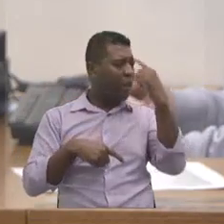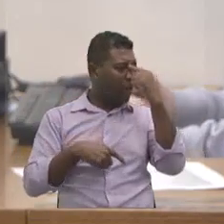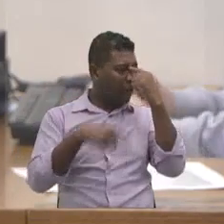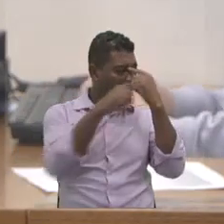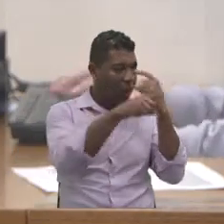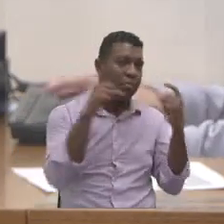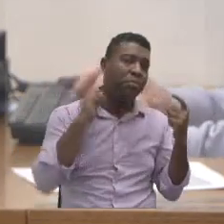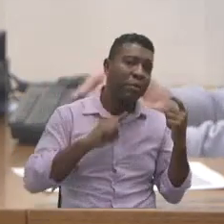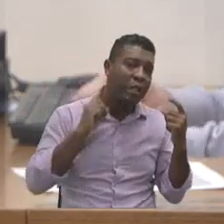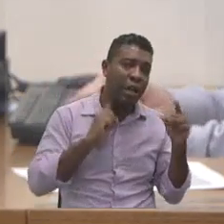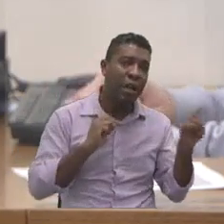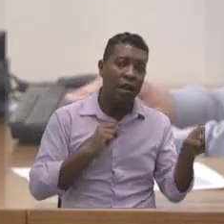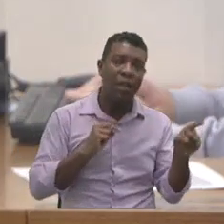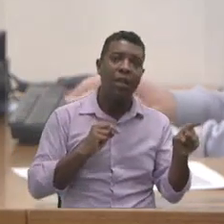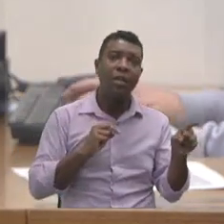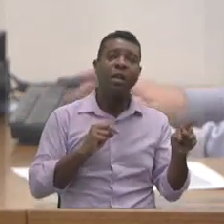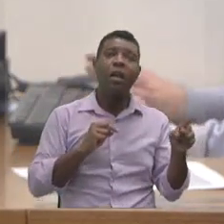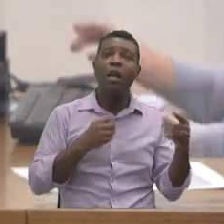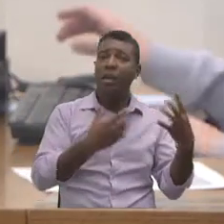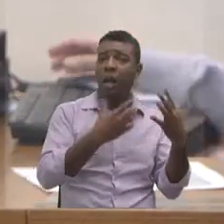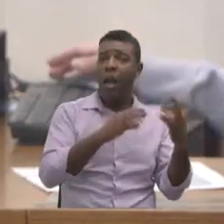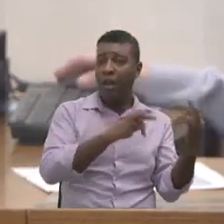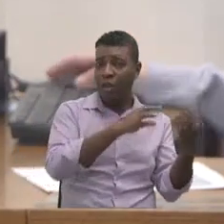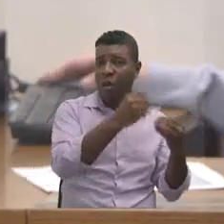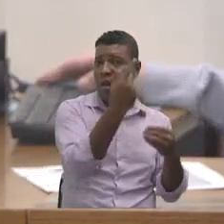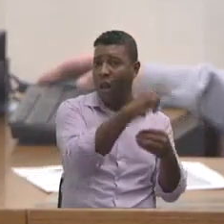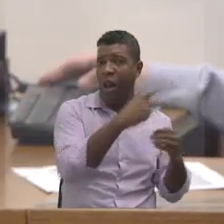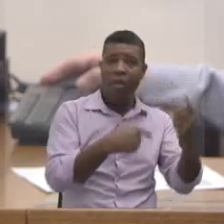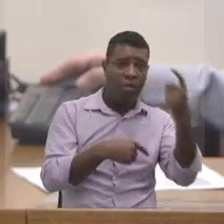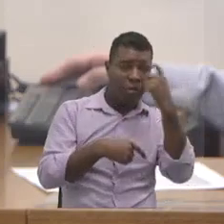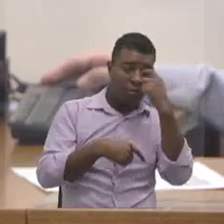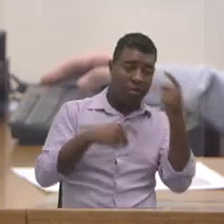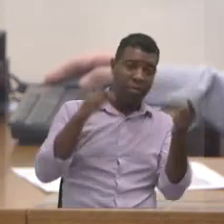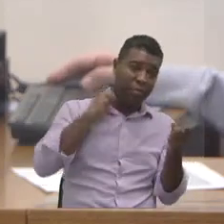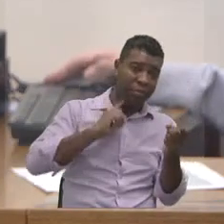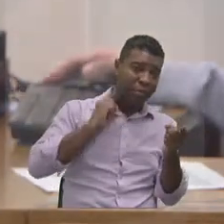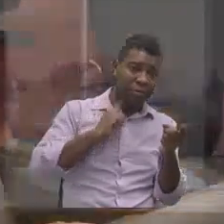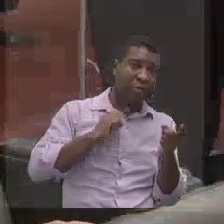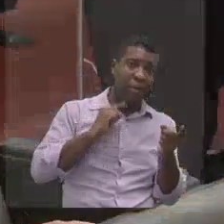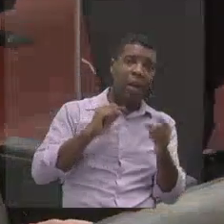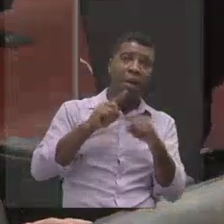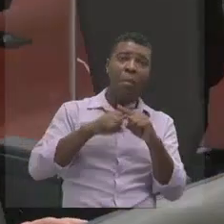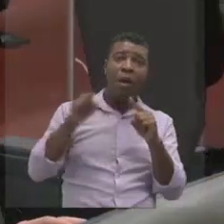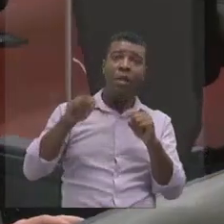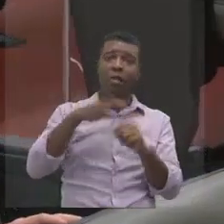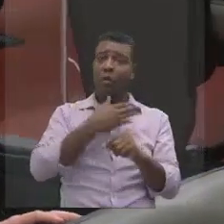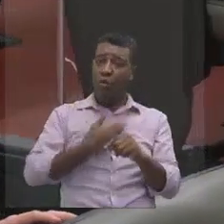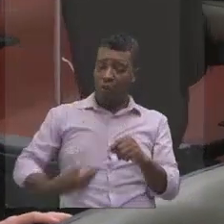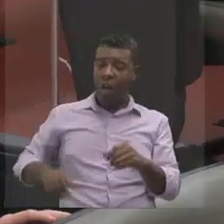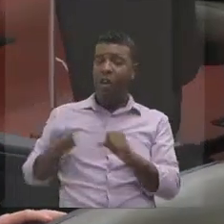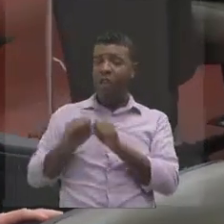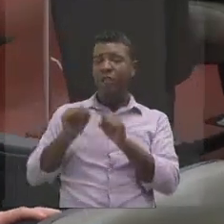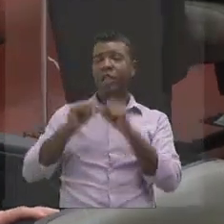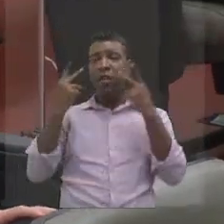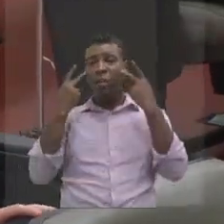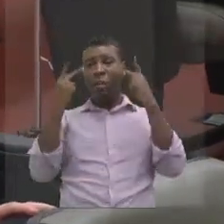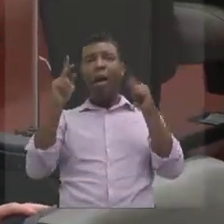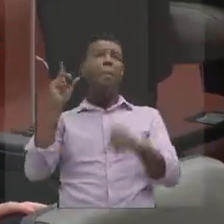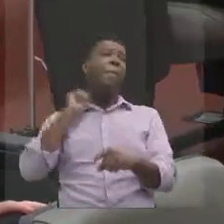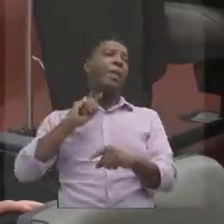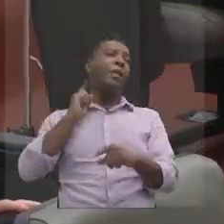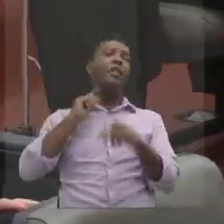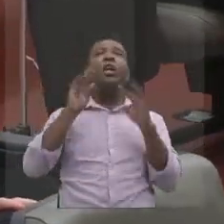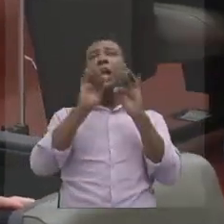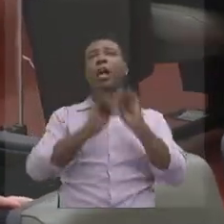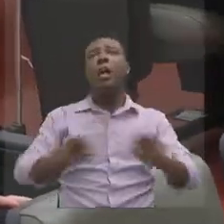fica reivindicando tudo para o triângulo mas graças a Deus o governo tem todo estado né Bosco Então a gente